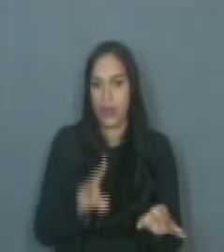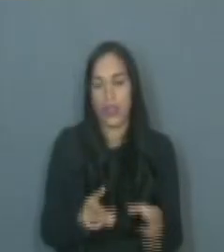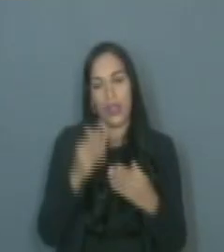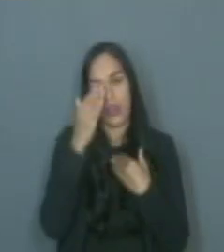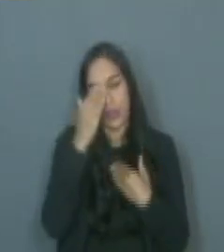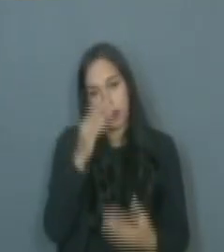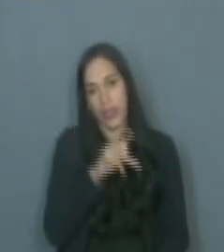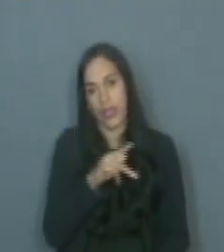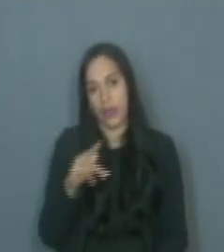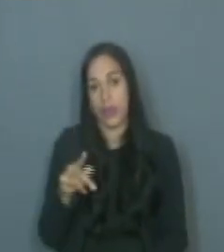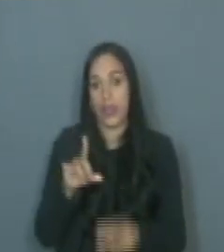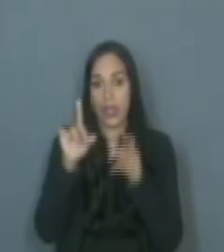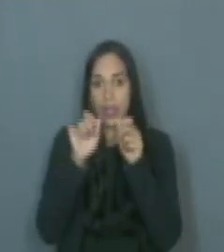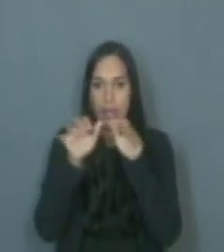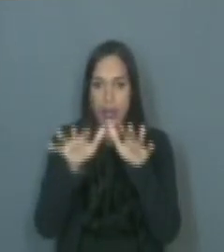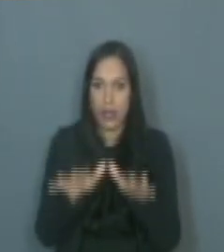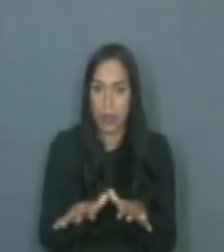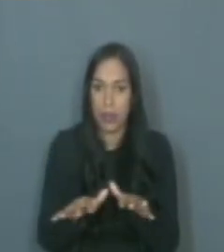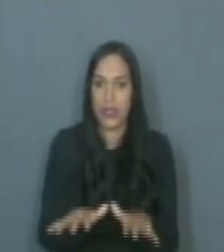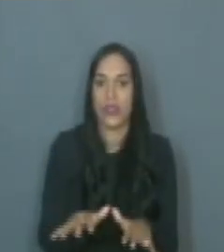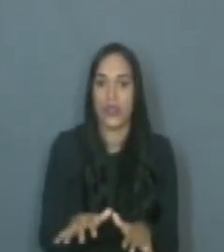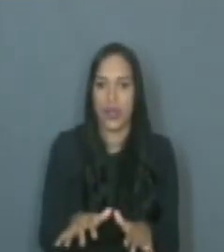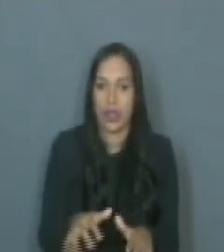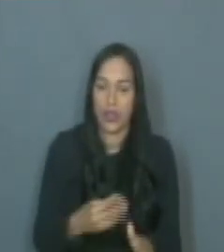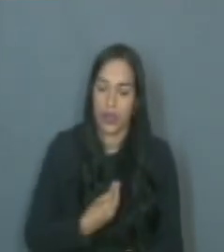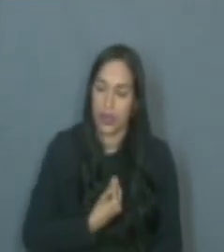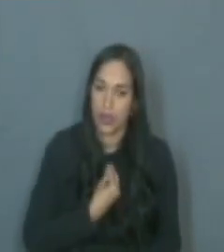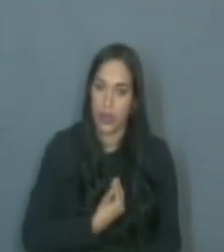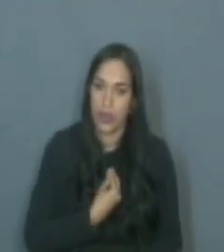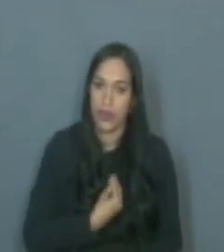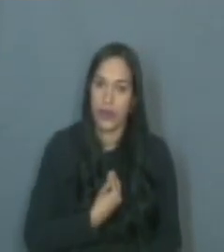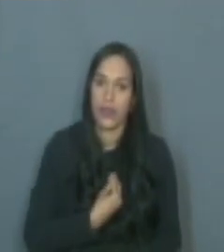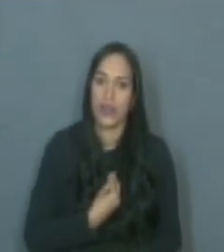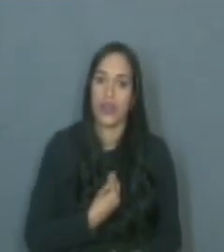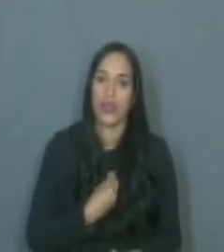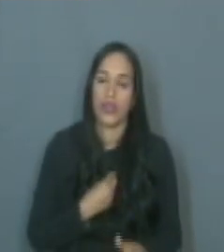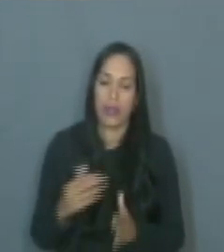obrigado, que Deus nos abençoe e aprove cada passo do nosso caminho.